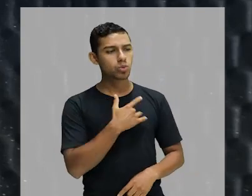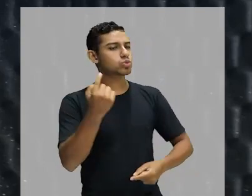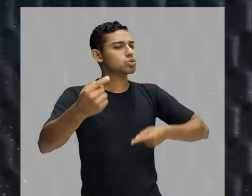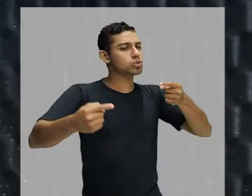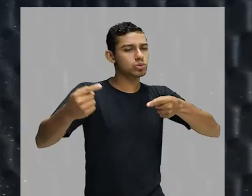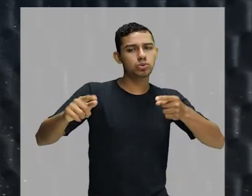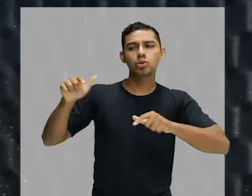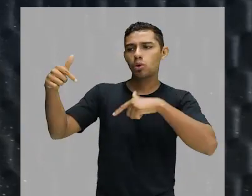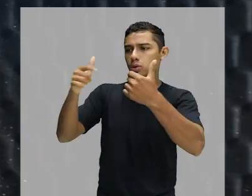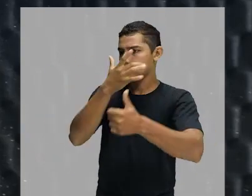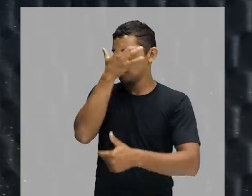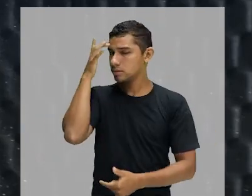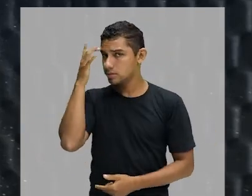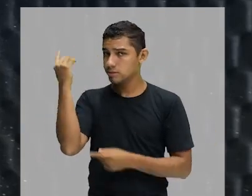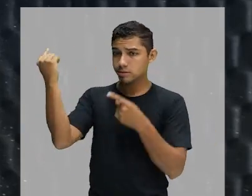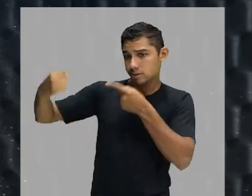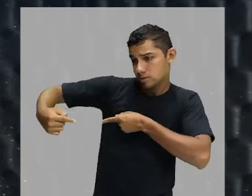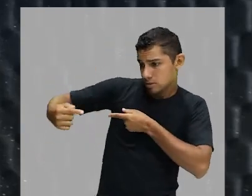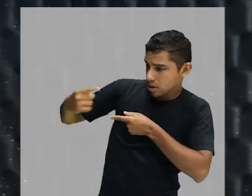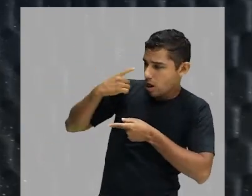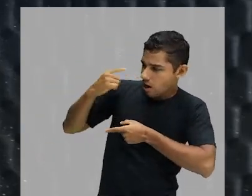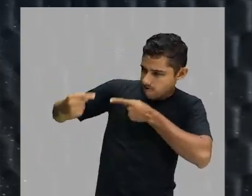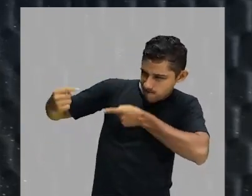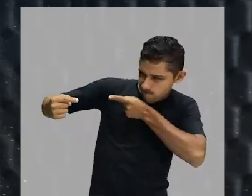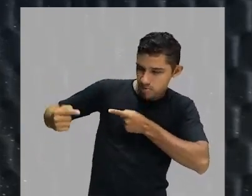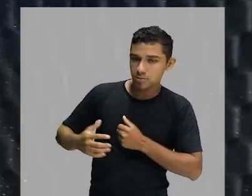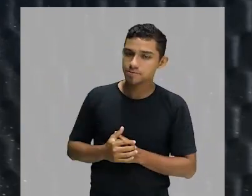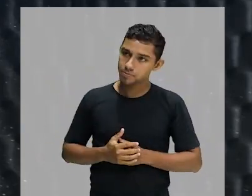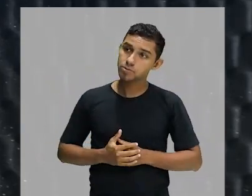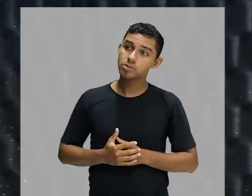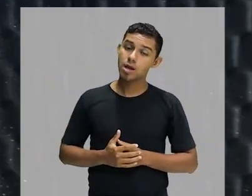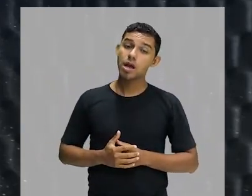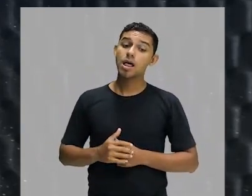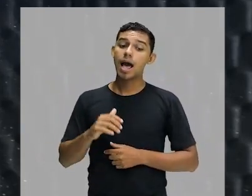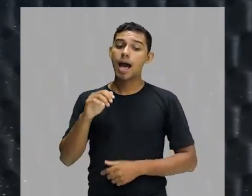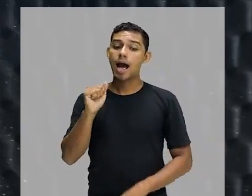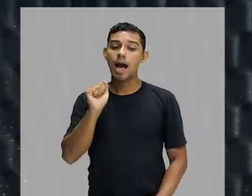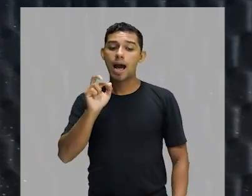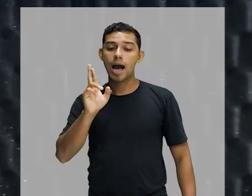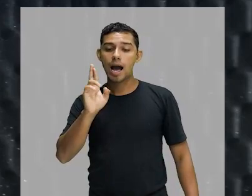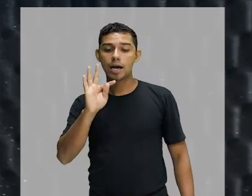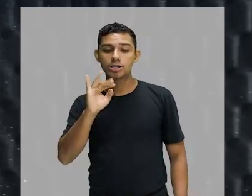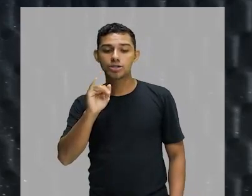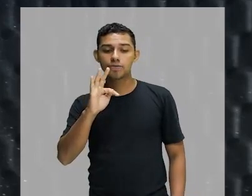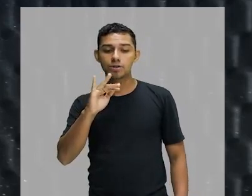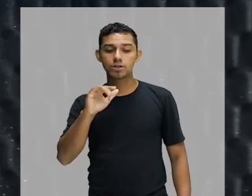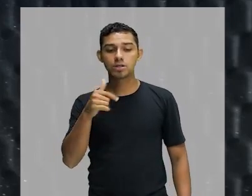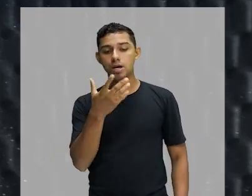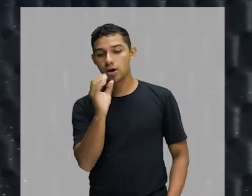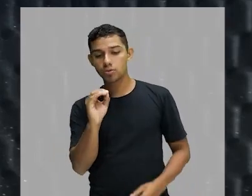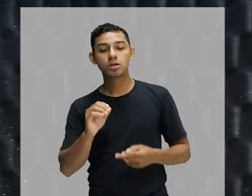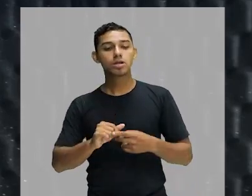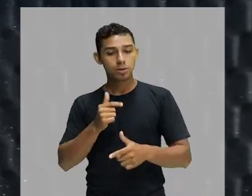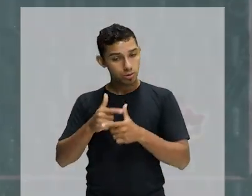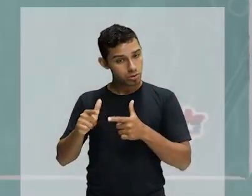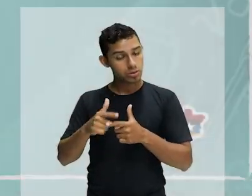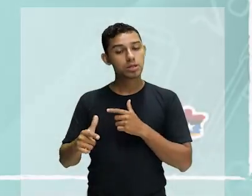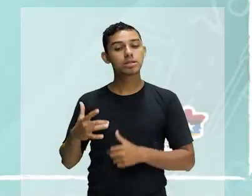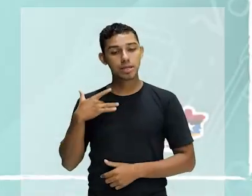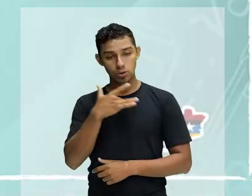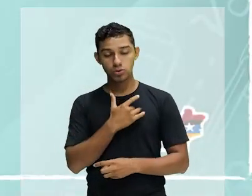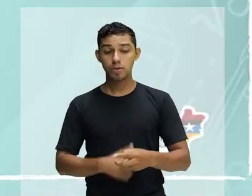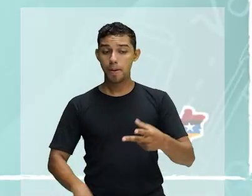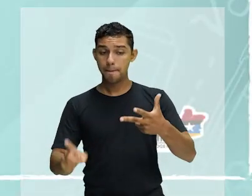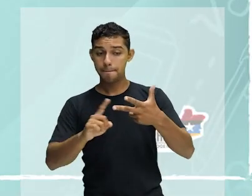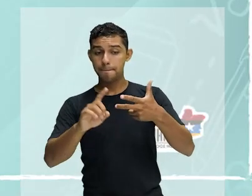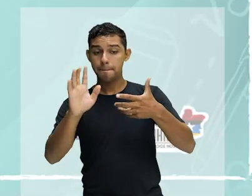adversários ou contrários ao espírito de competição. Tem aqui artificial e eu falo de prejuízo à saúde. Vamos para a opção